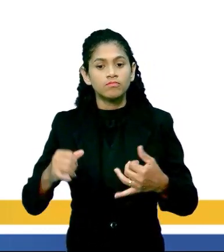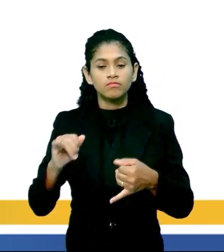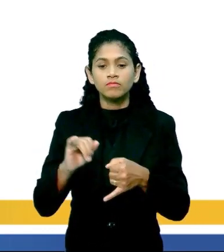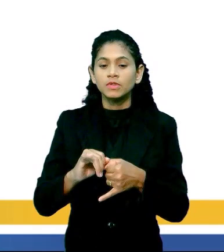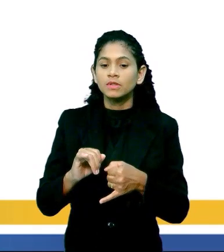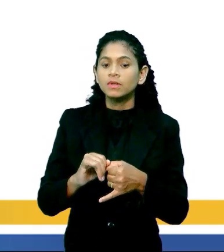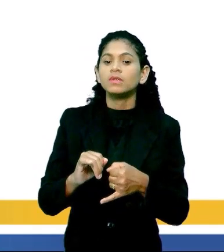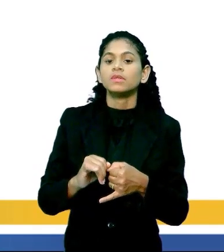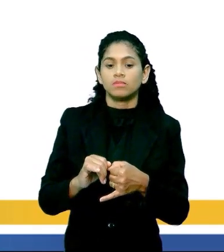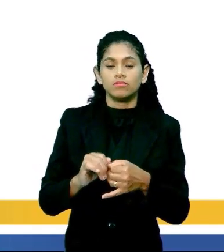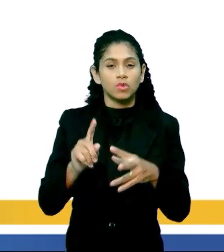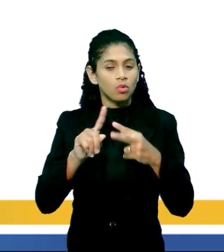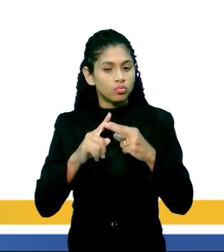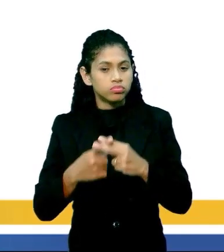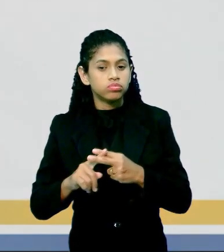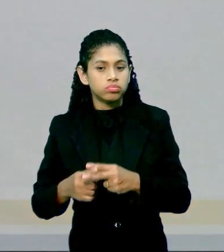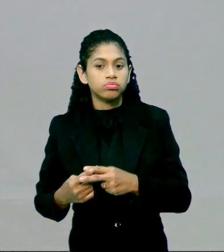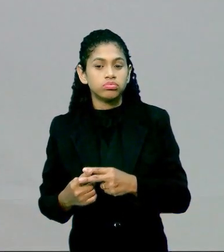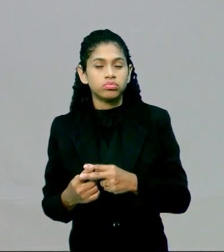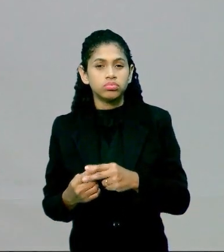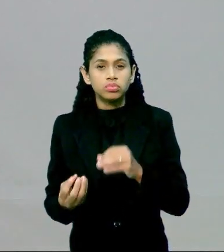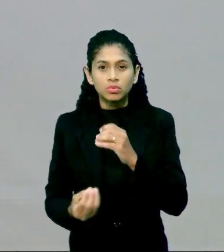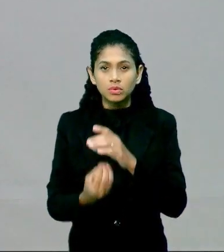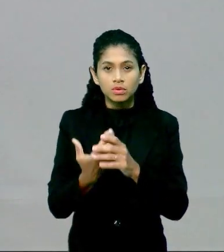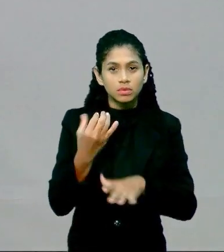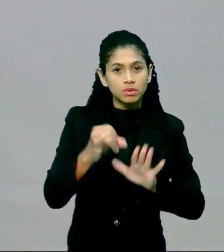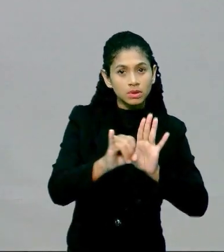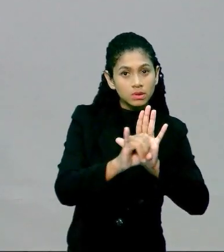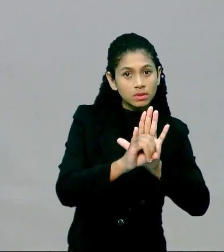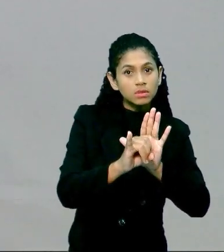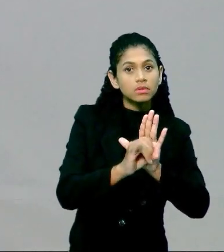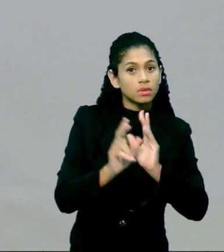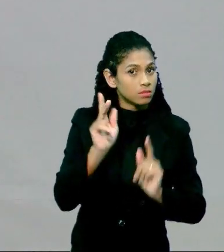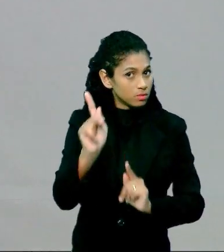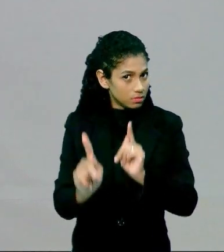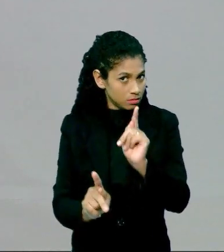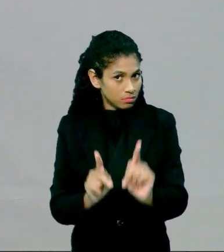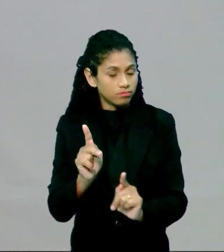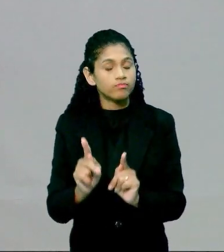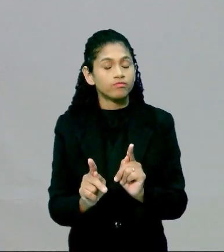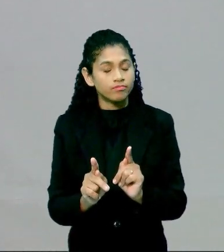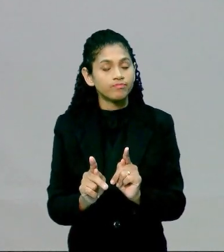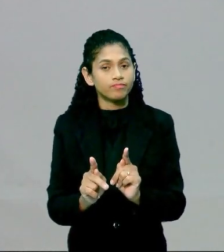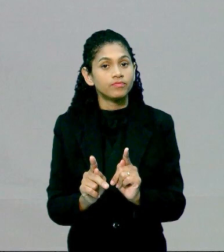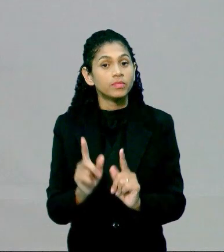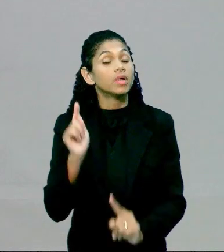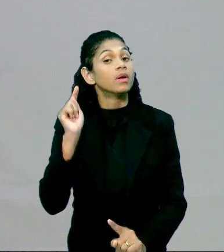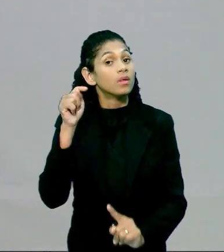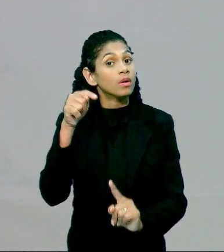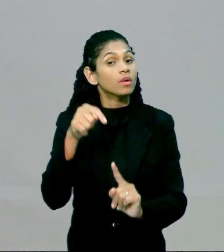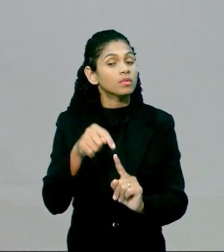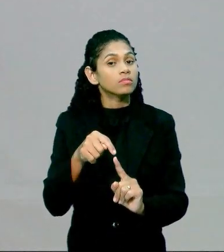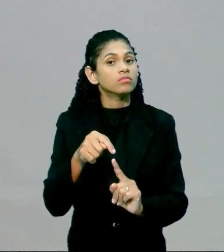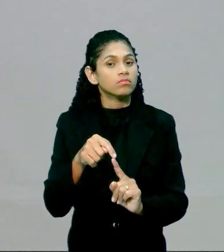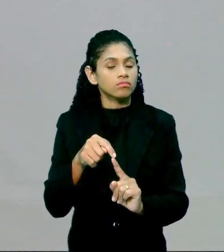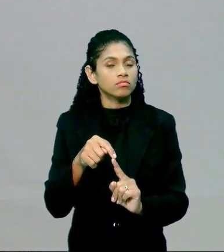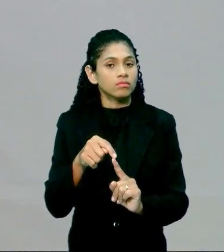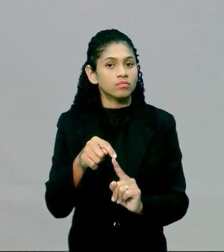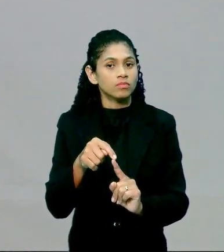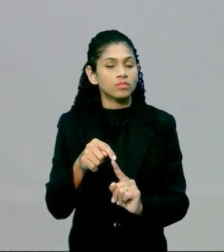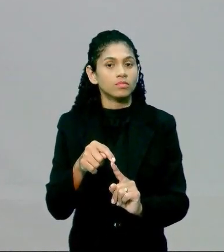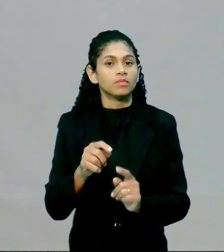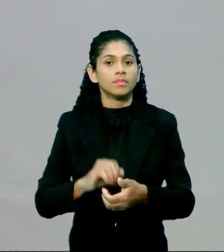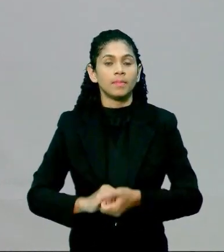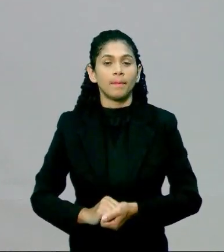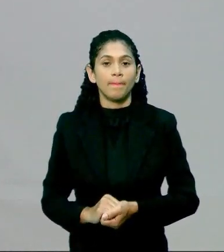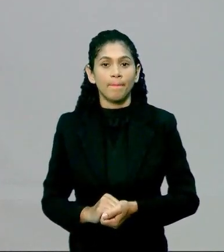tradição popular. Então, o objetivo desse tipo de produção, gente, é justamente a manutenção dessa identidade, dessa produção